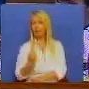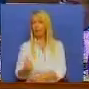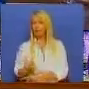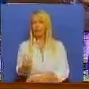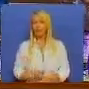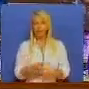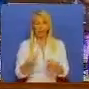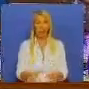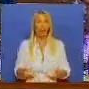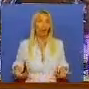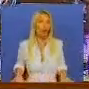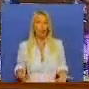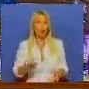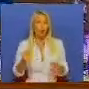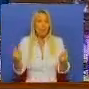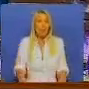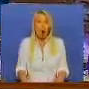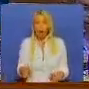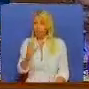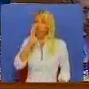dia já não se cingem ao CDS,